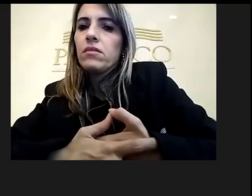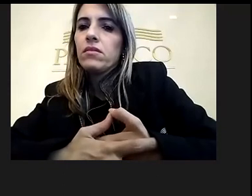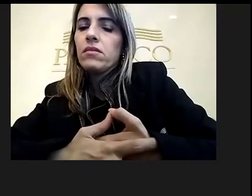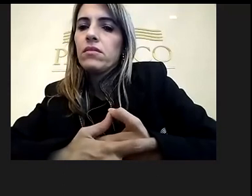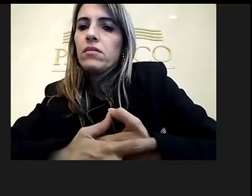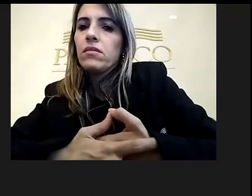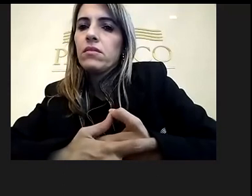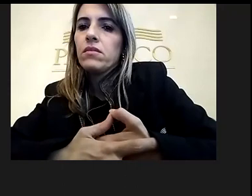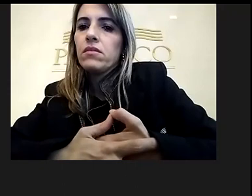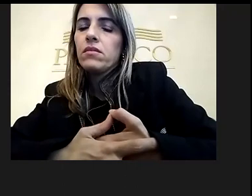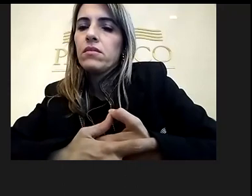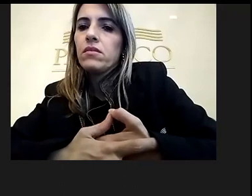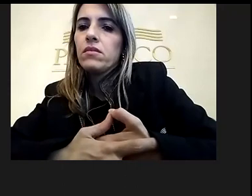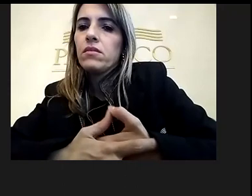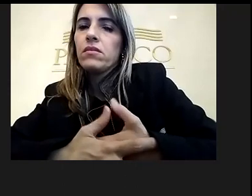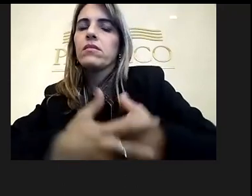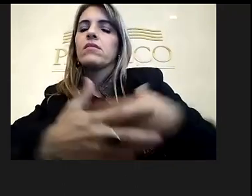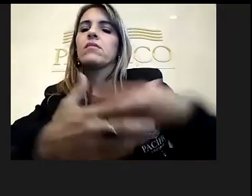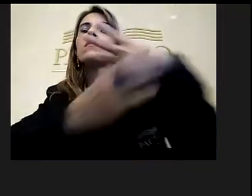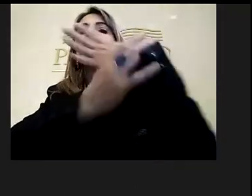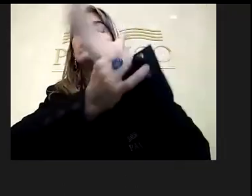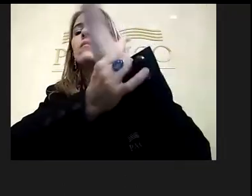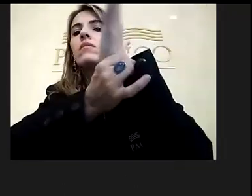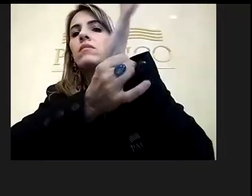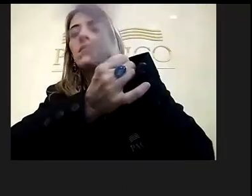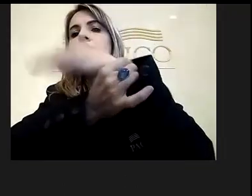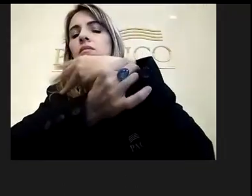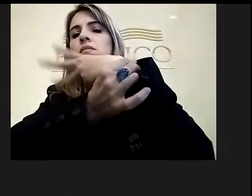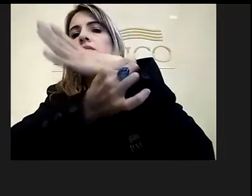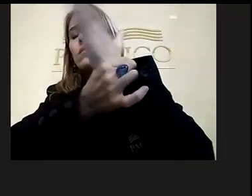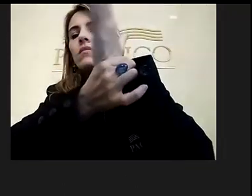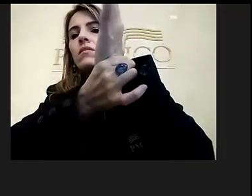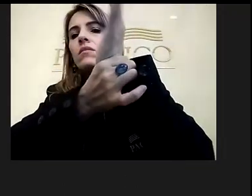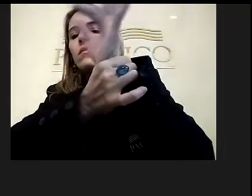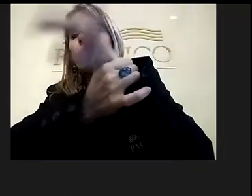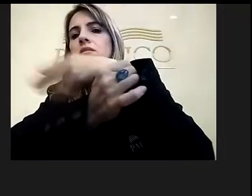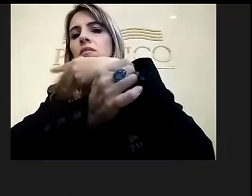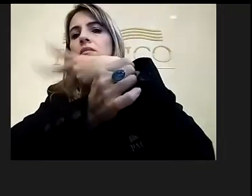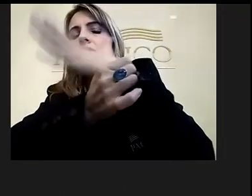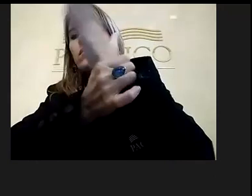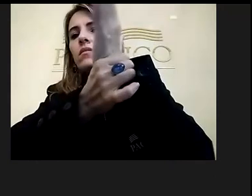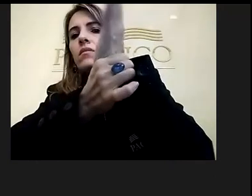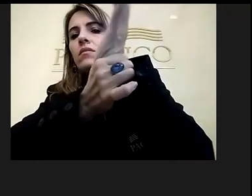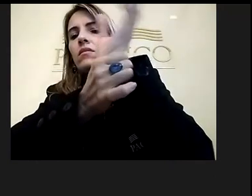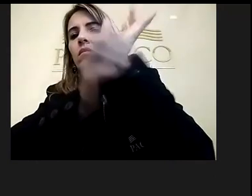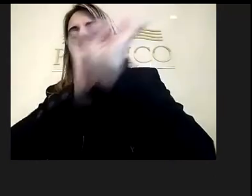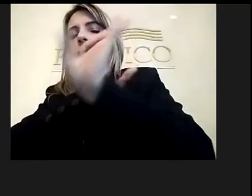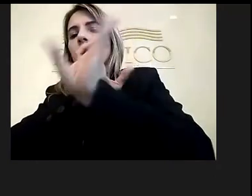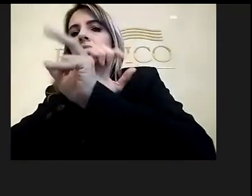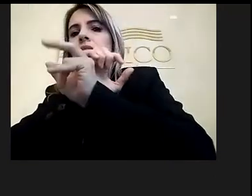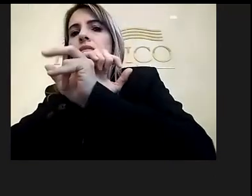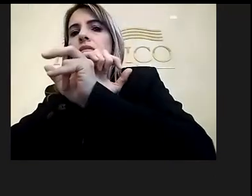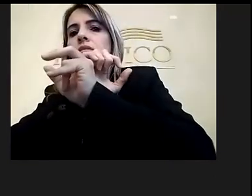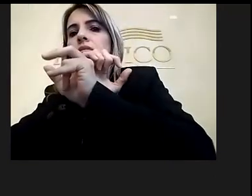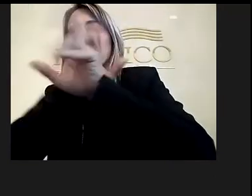geral. Ah, tem sim. Então, aí você não costuma dizer para ele, você é igualzinho ao meu pai.